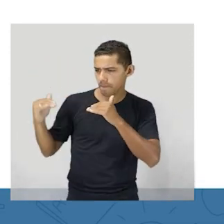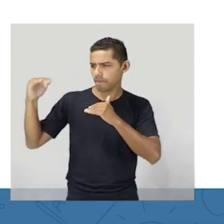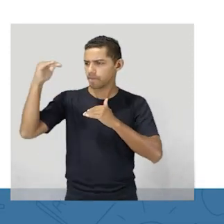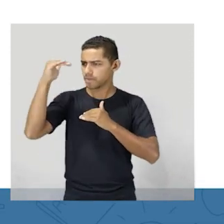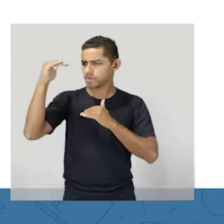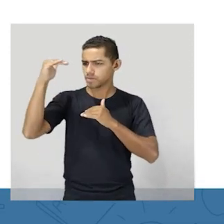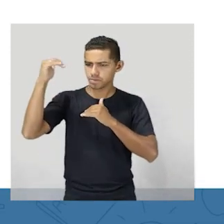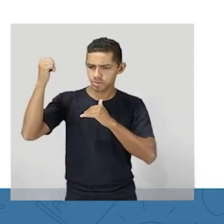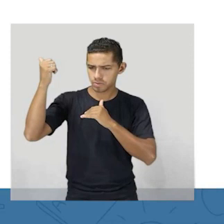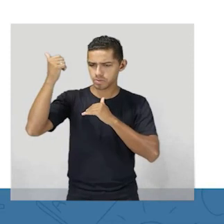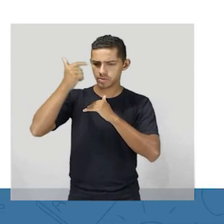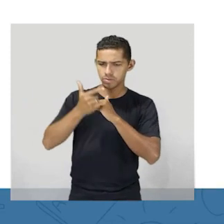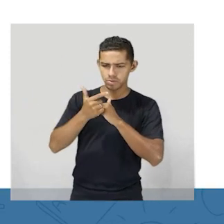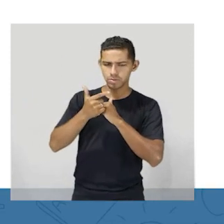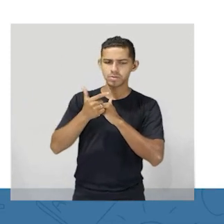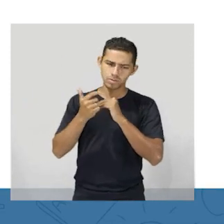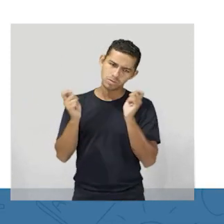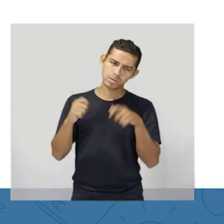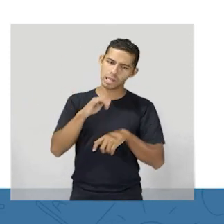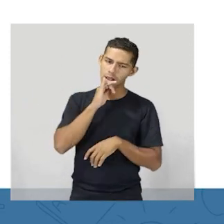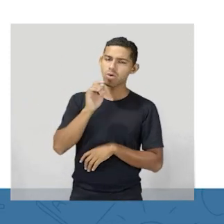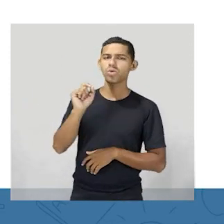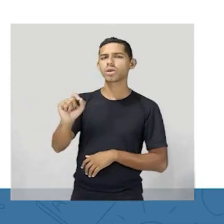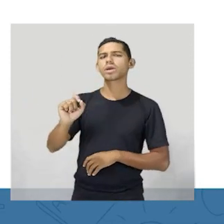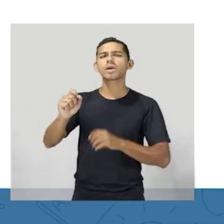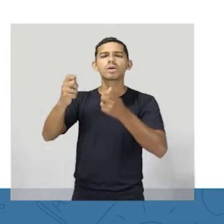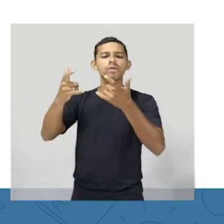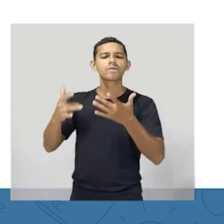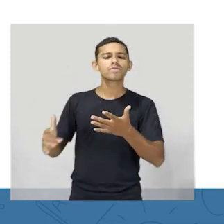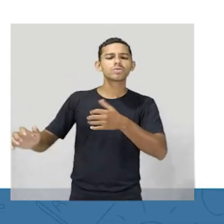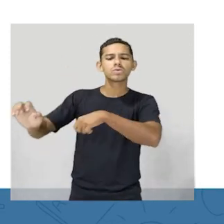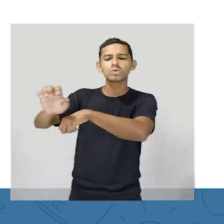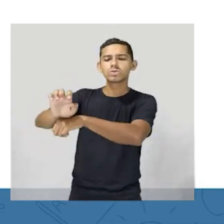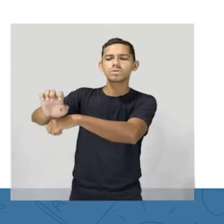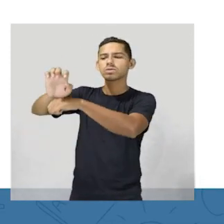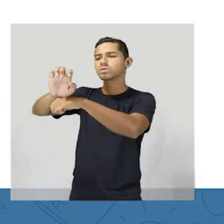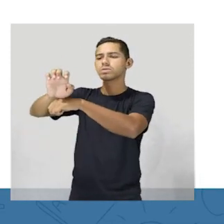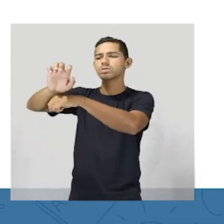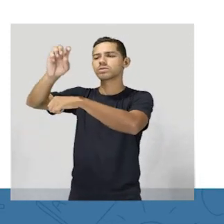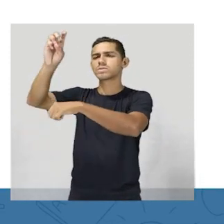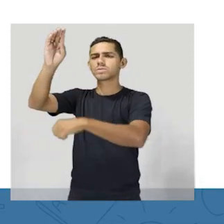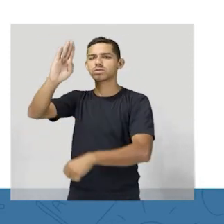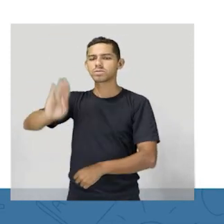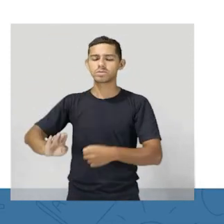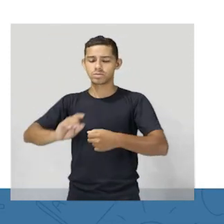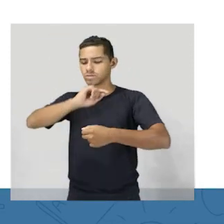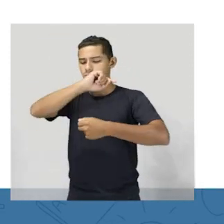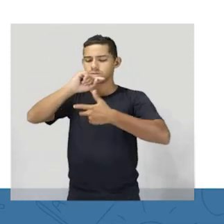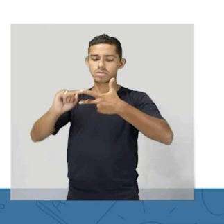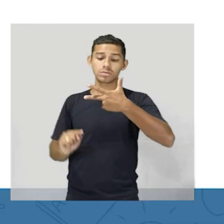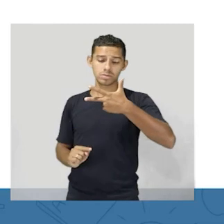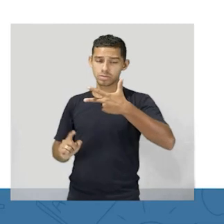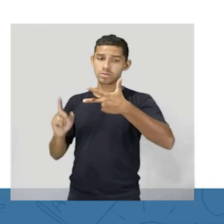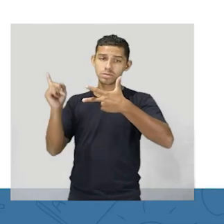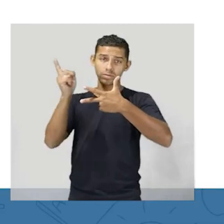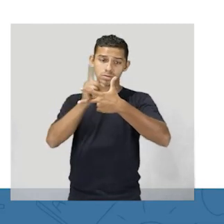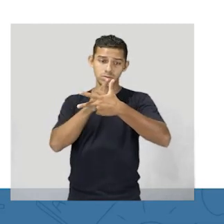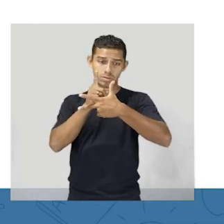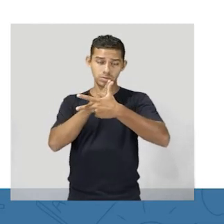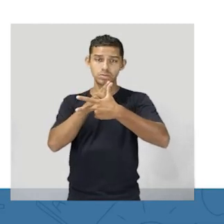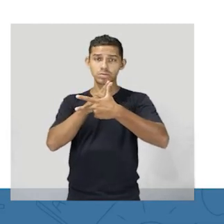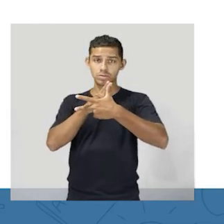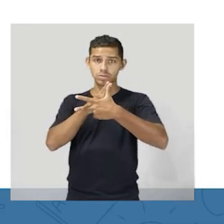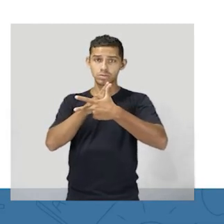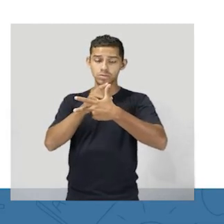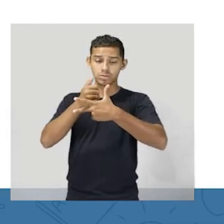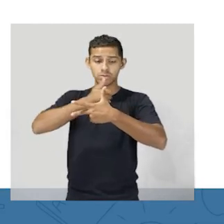território. Vamos pegar, por exemplo, o que forma o Estado brasileiro. São 3 elementos muito claros, galera, tá? Anota aí. Formação do